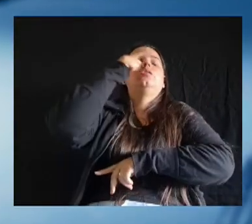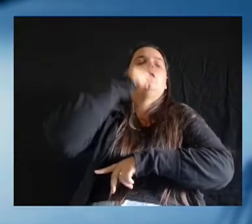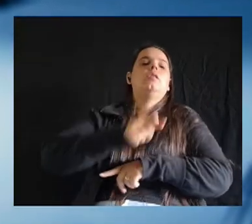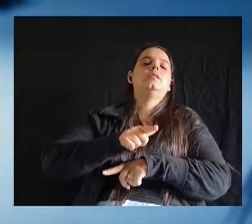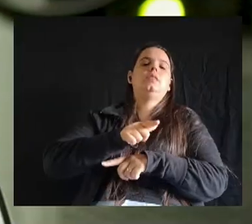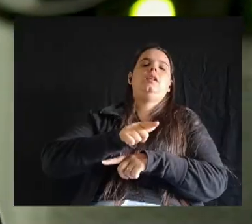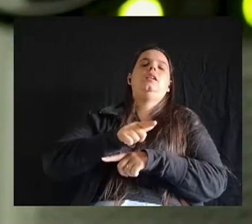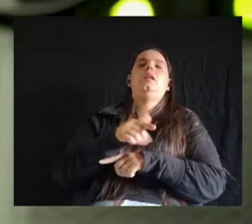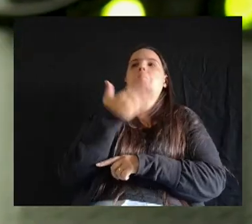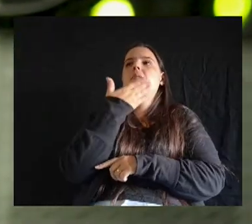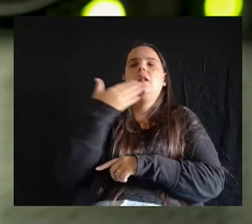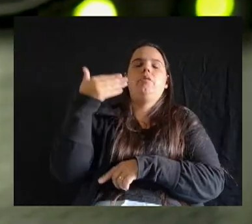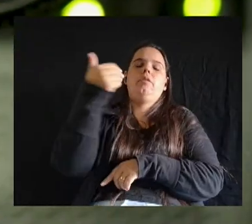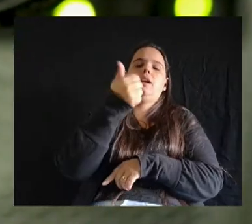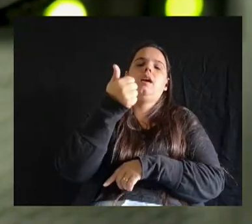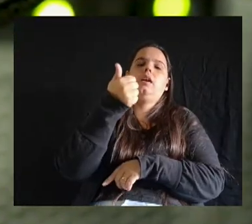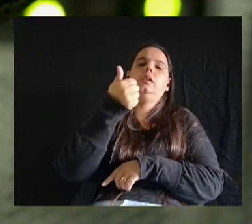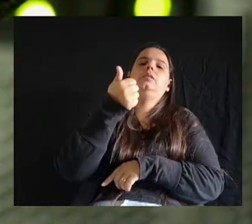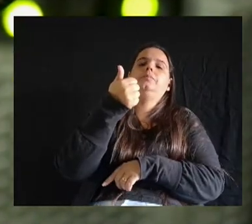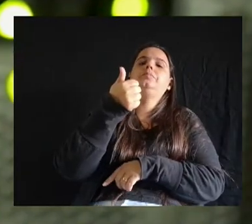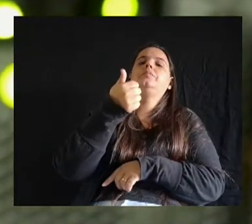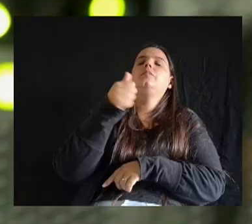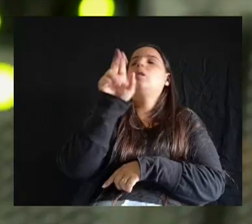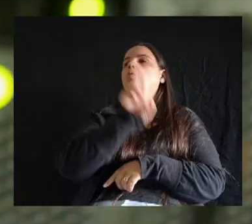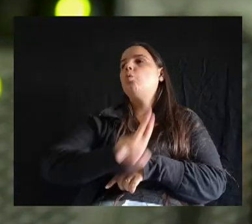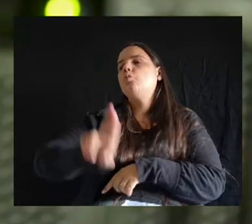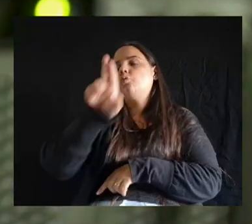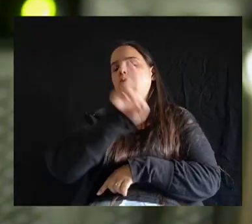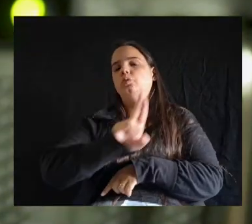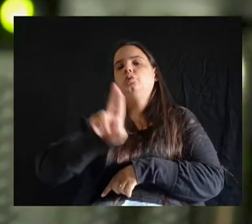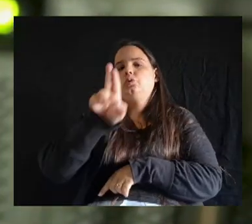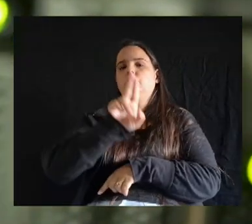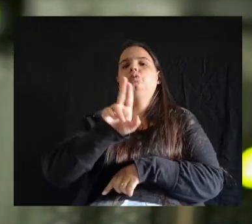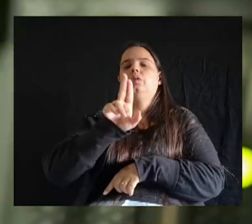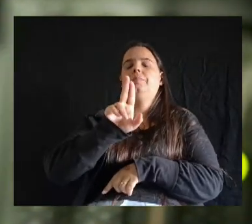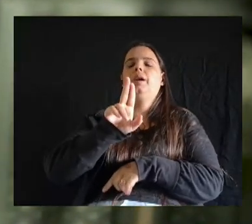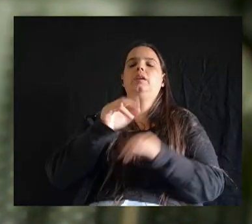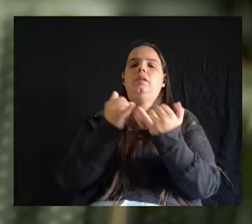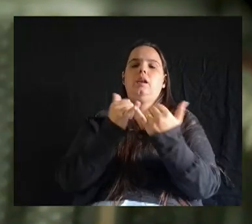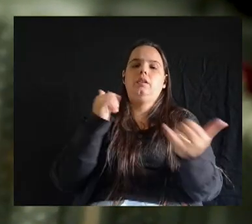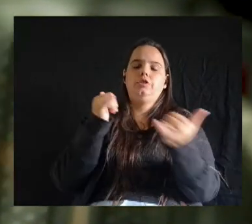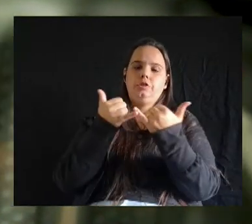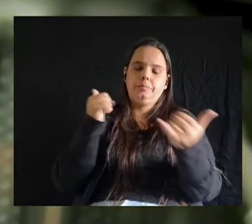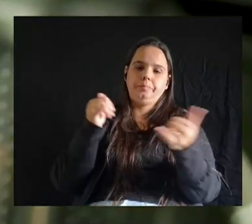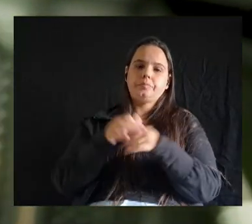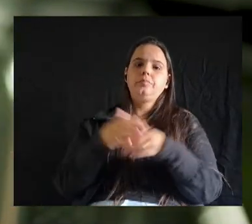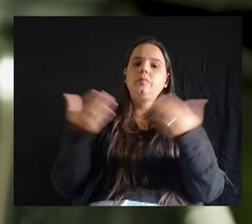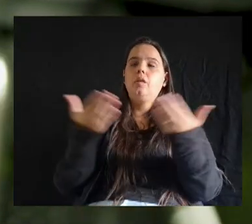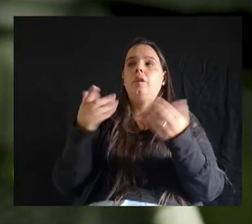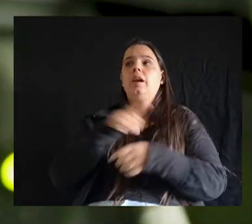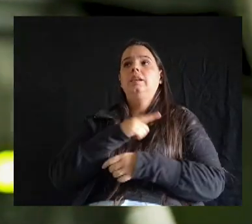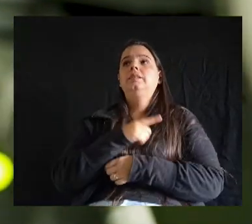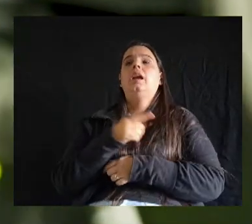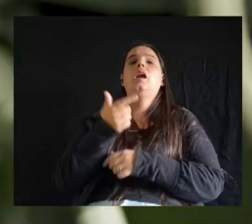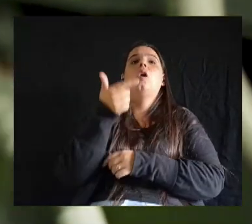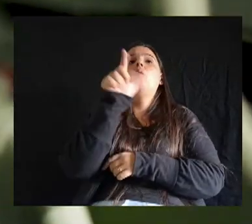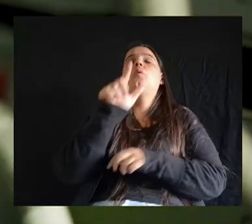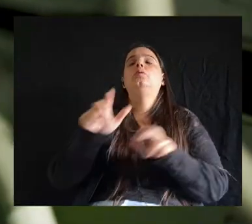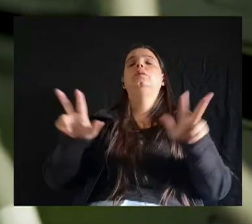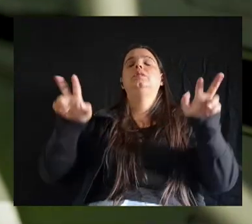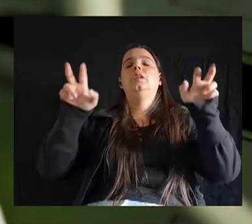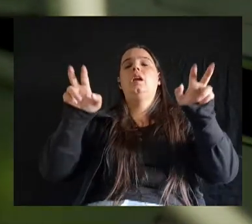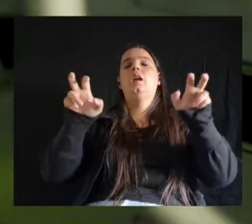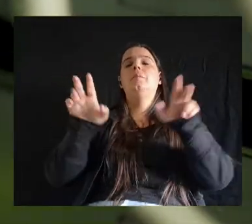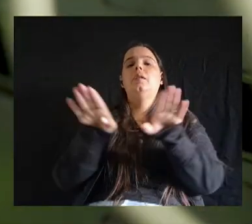melhora, e essa redução do consumo de energia. Agora, existem aspectos também que melhoram o desempenho